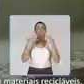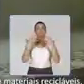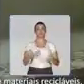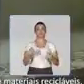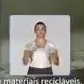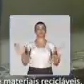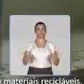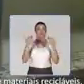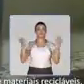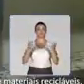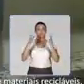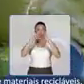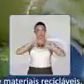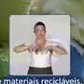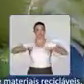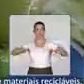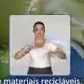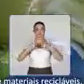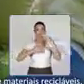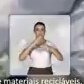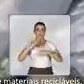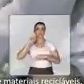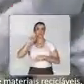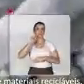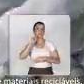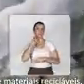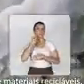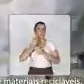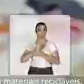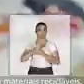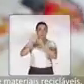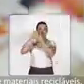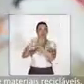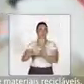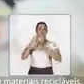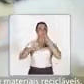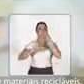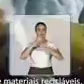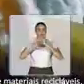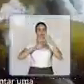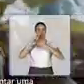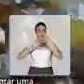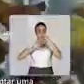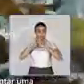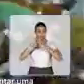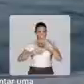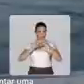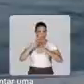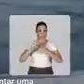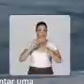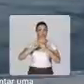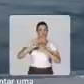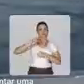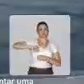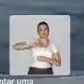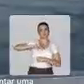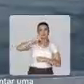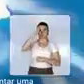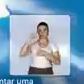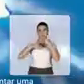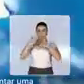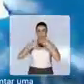Vamos incentivar a separação e reciclagem do lixo, apoiando cooperativas de materiais recicláveis para gerar renda aos